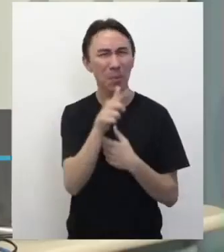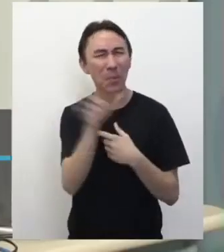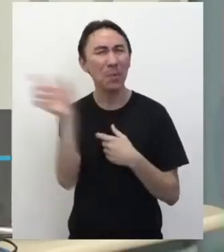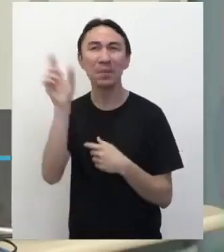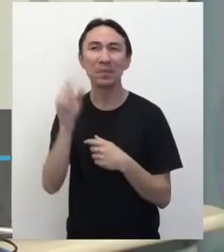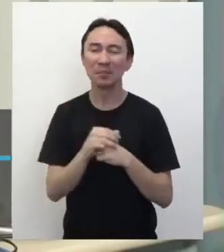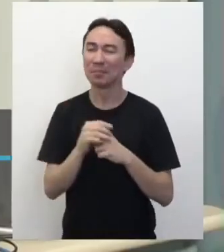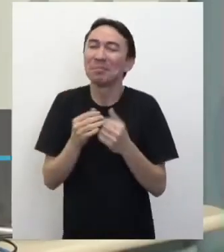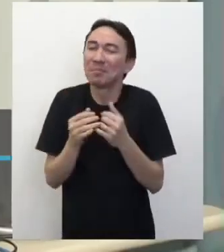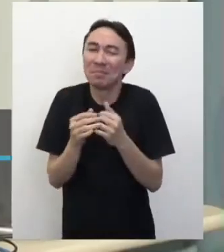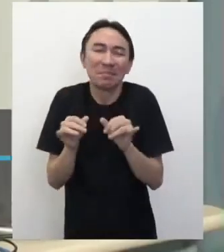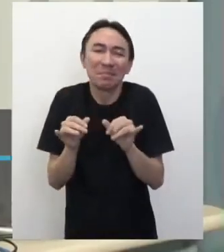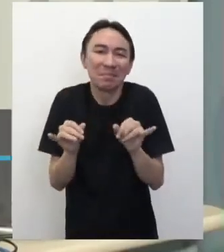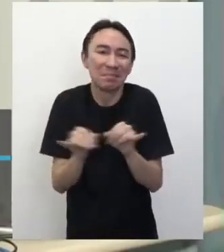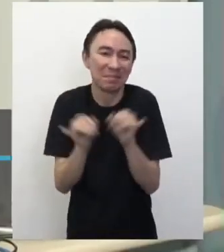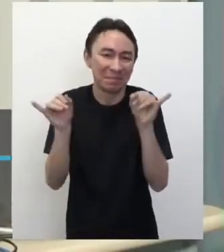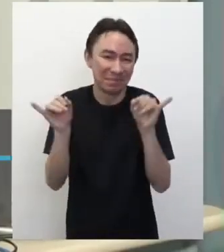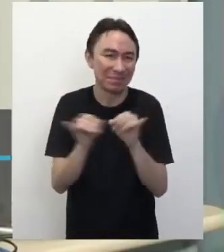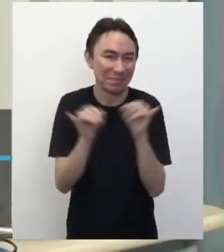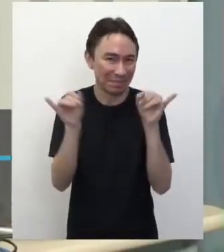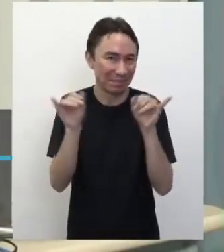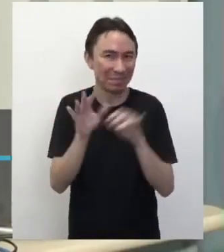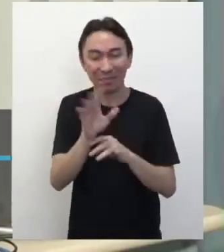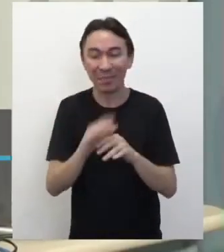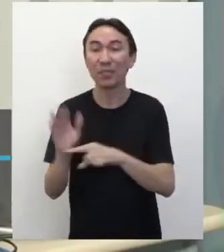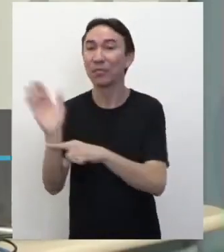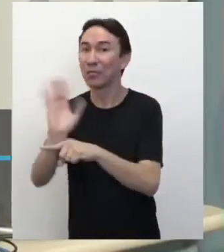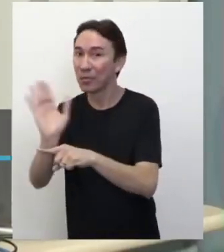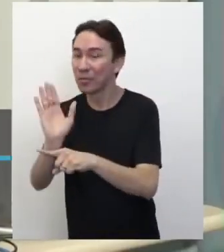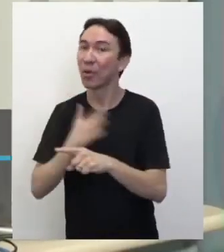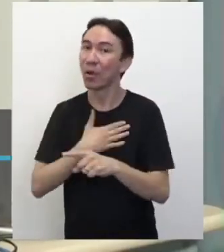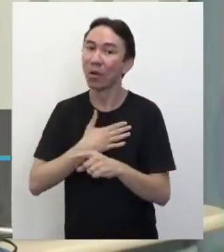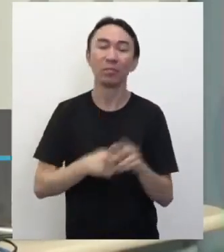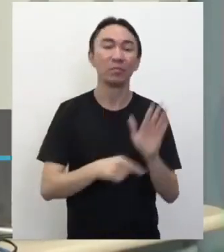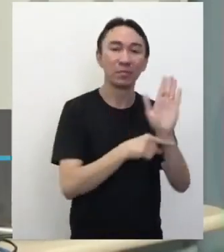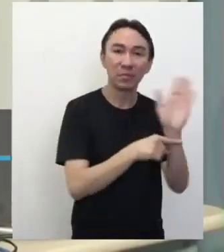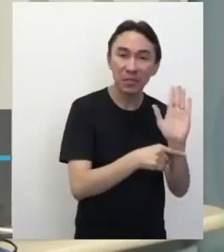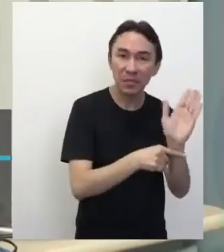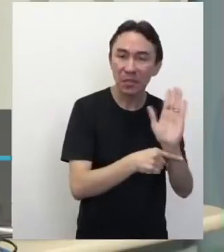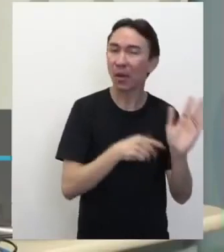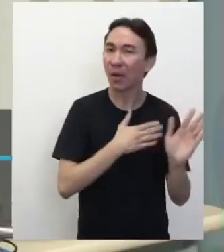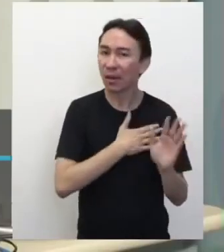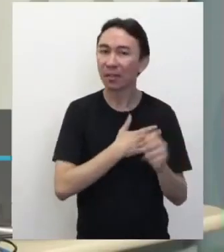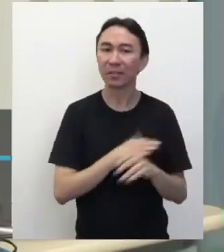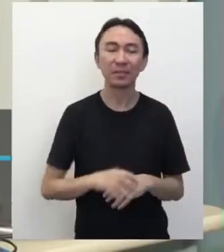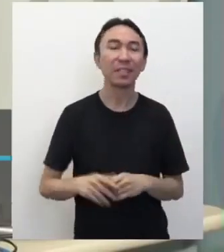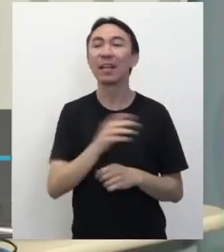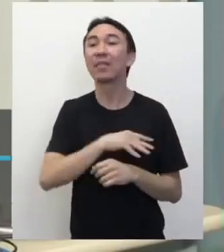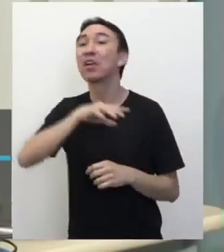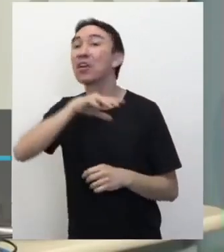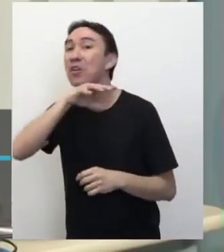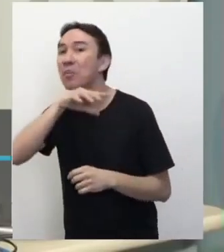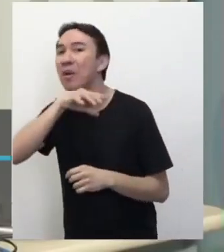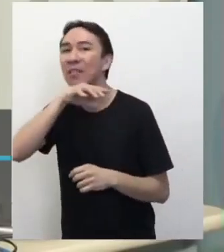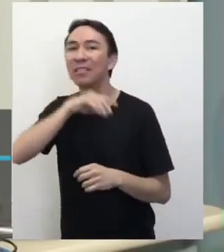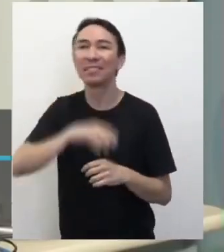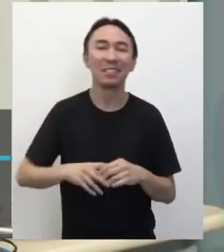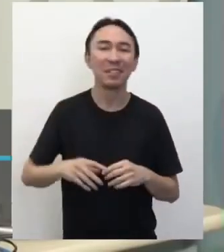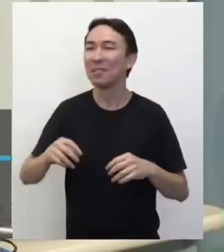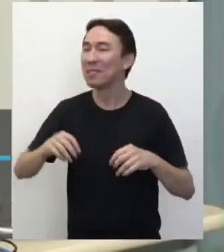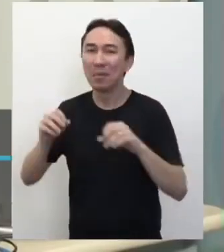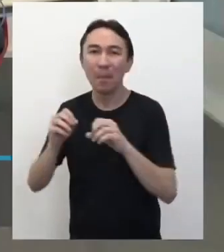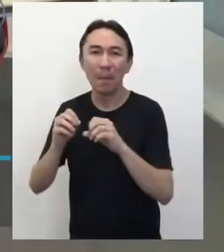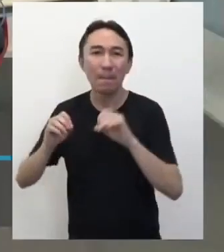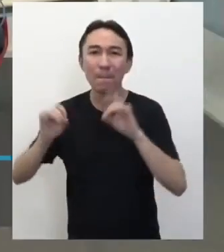Vai. Posso falar? Vai. De 2 filmes que eu gosto. Os Animais Fantásticos é da linha do Harry Potter, É da não linha é? do Harry Potter. É que eu gosto também de